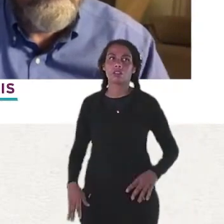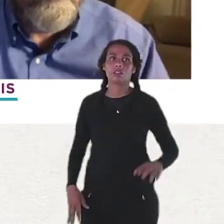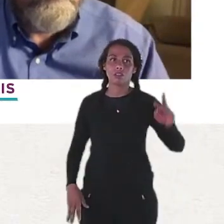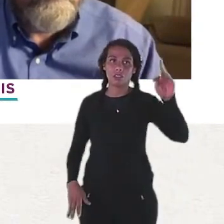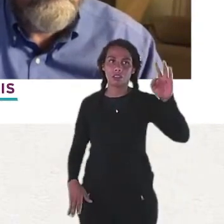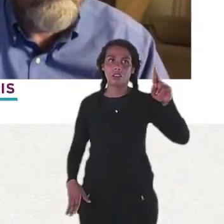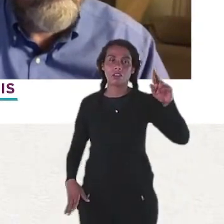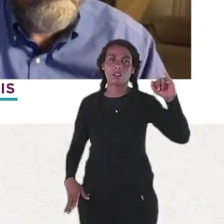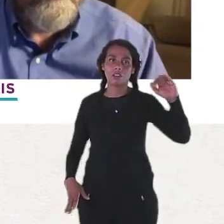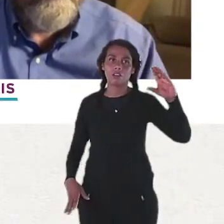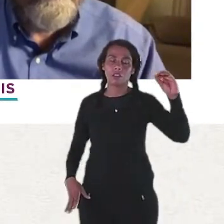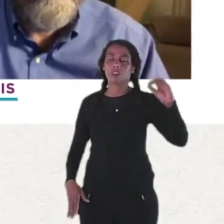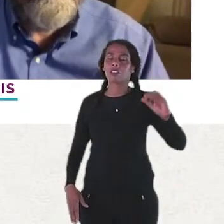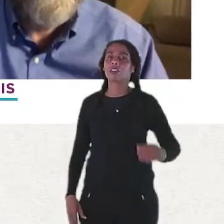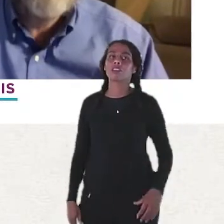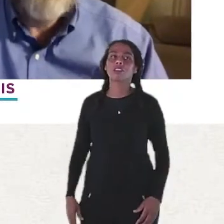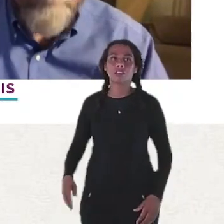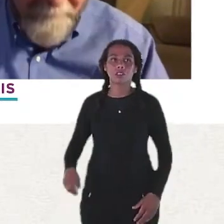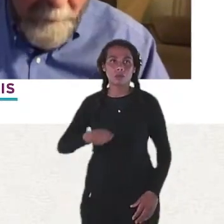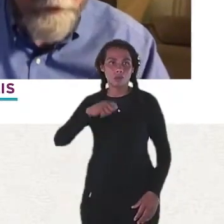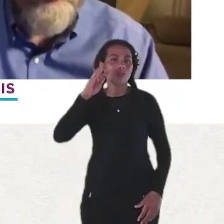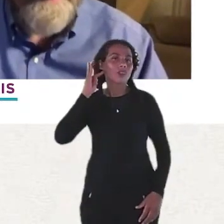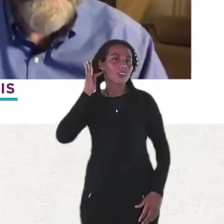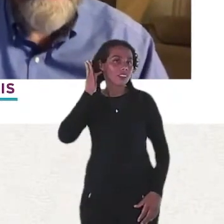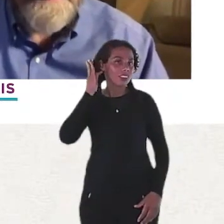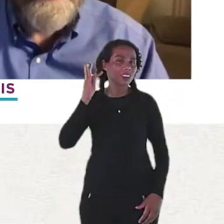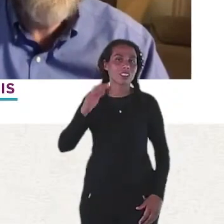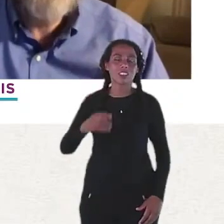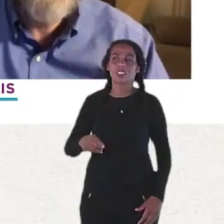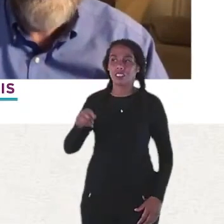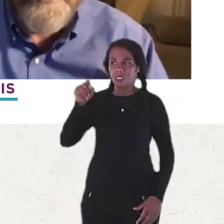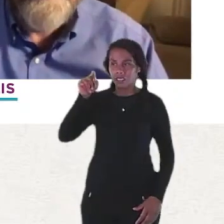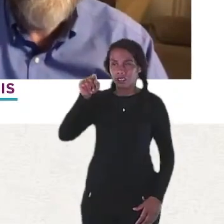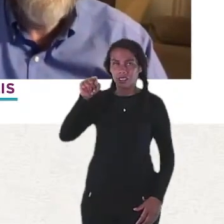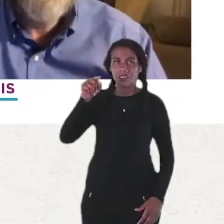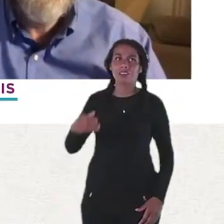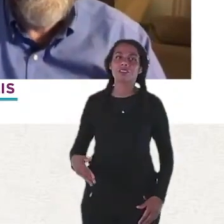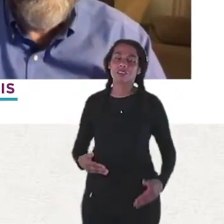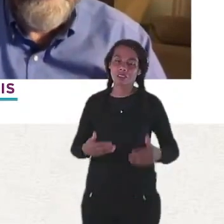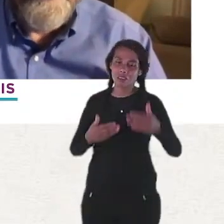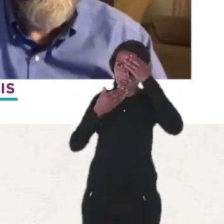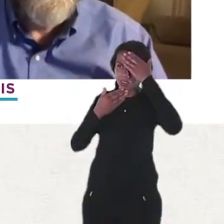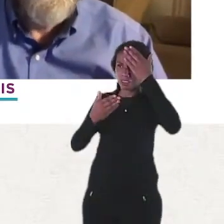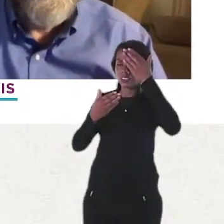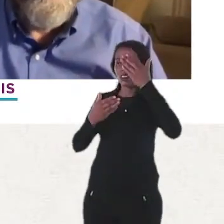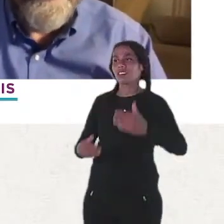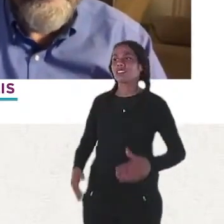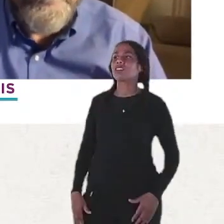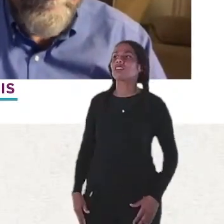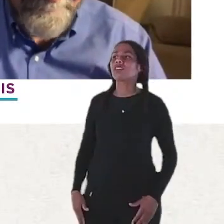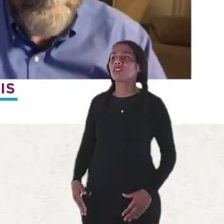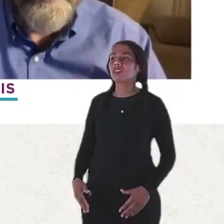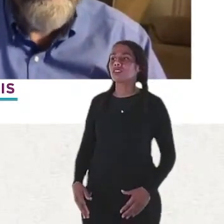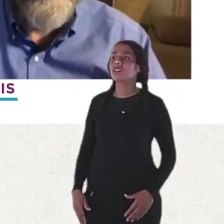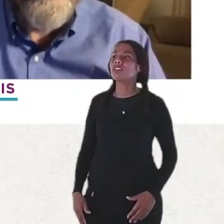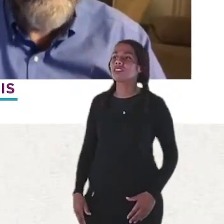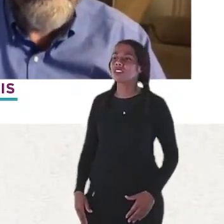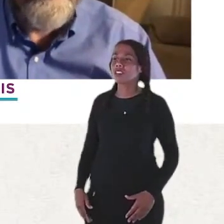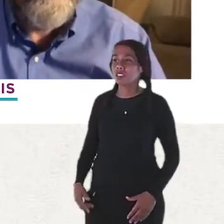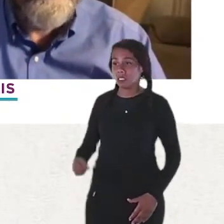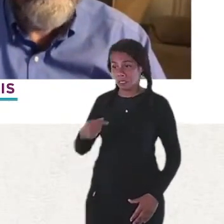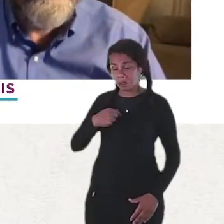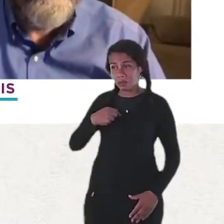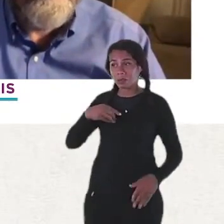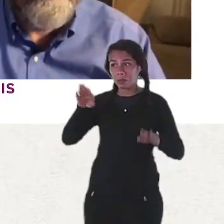muito obrigado pelo seu trabalho, muito obrigado por estar conosco, fazer essa tradução em Libras, que é muito importante